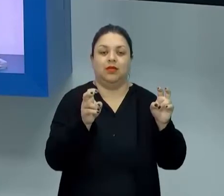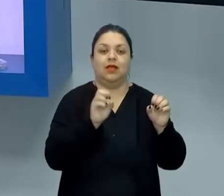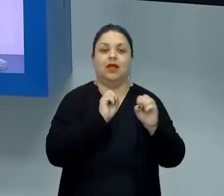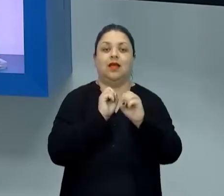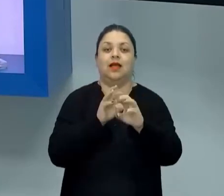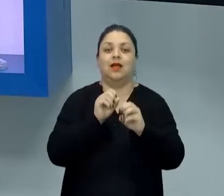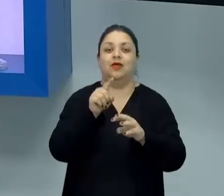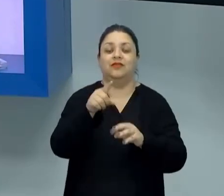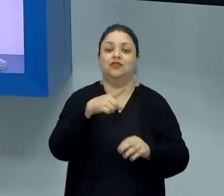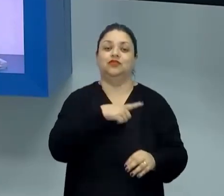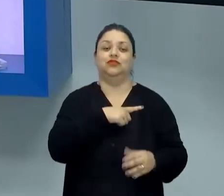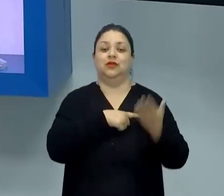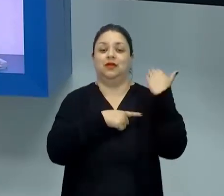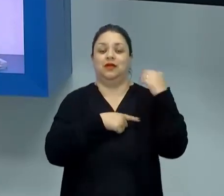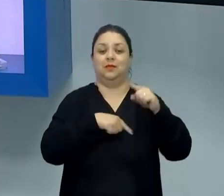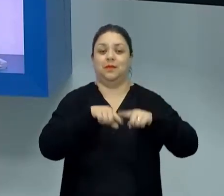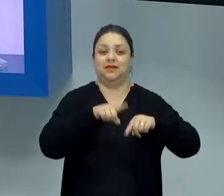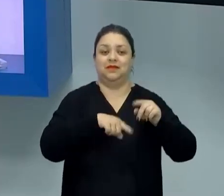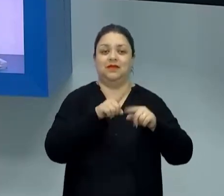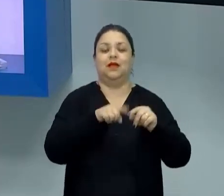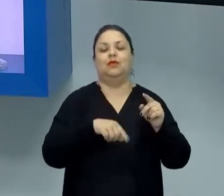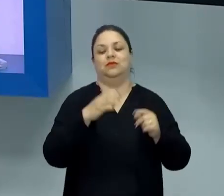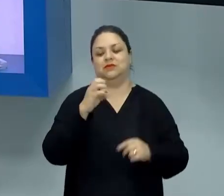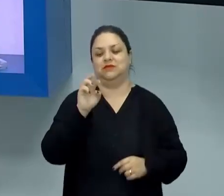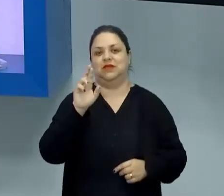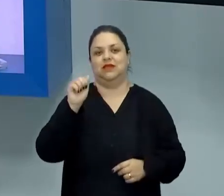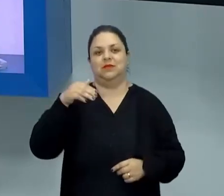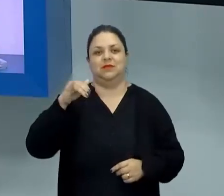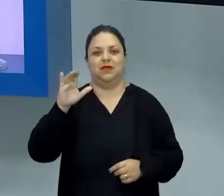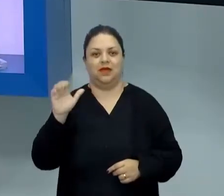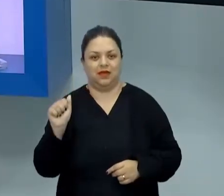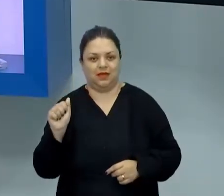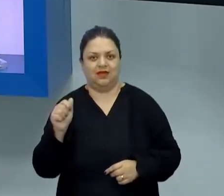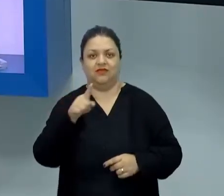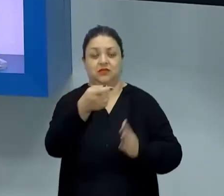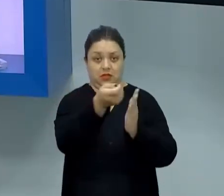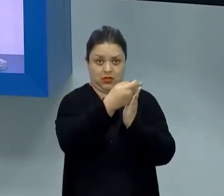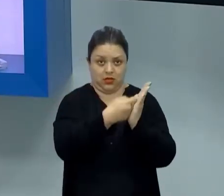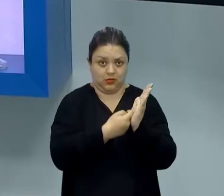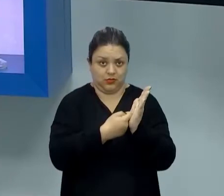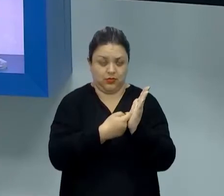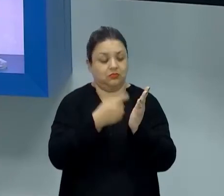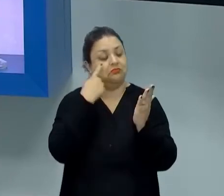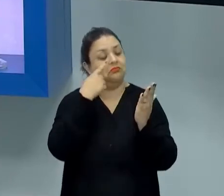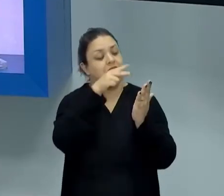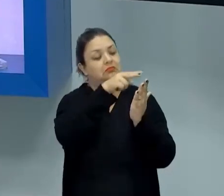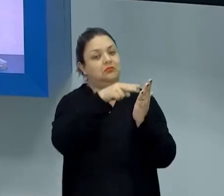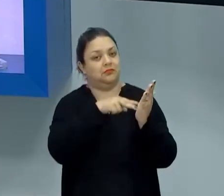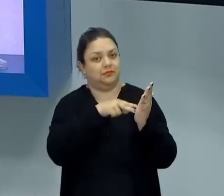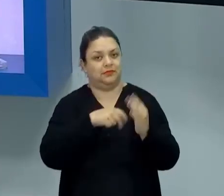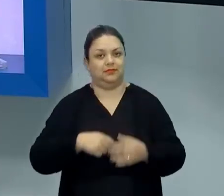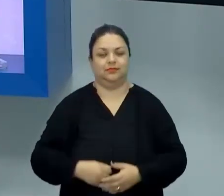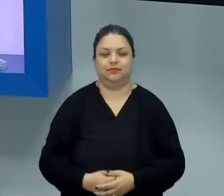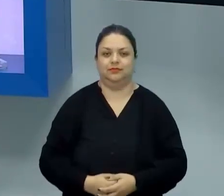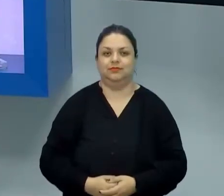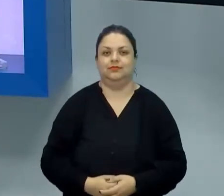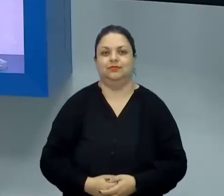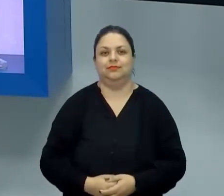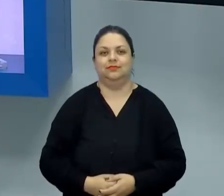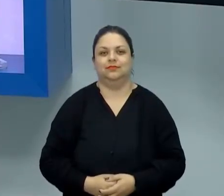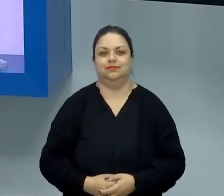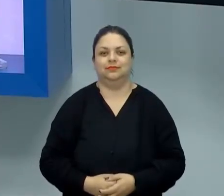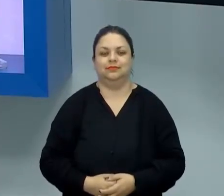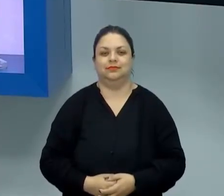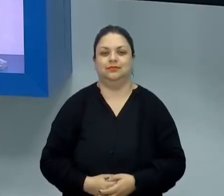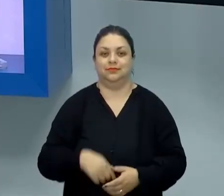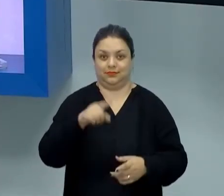vocês tiveram sobre materiais cerâmicos, quais foram as anotações que vocês fizeram, certo? Então aí, se